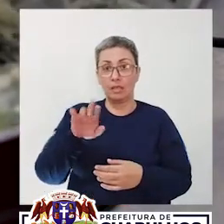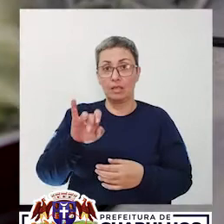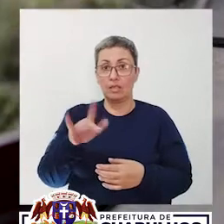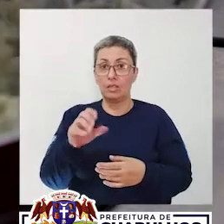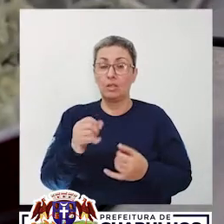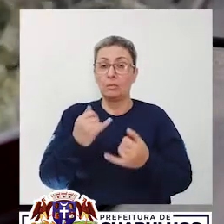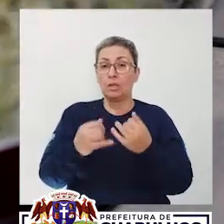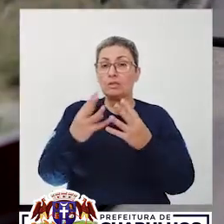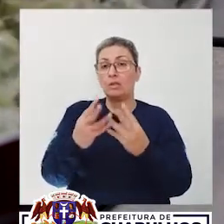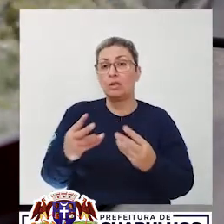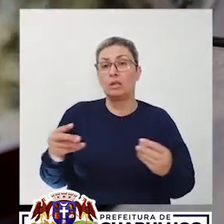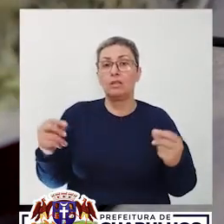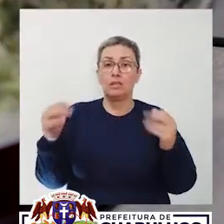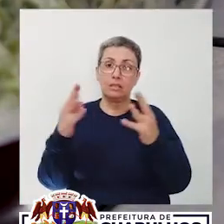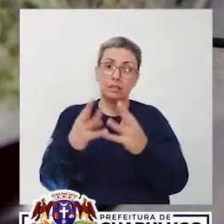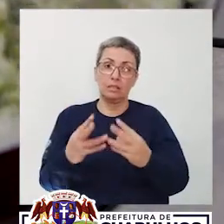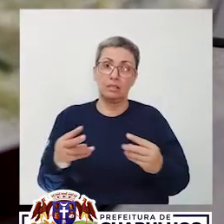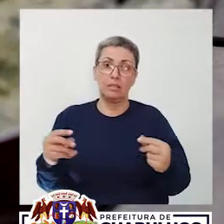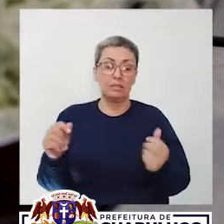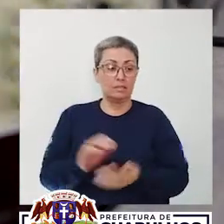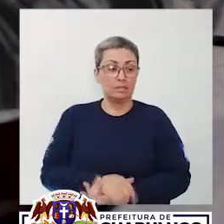O recheio tem que ficar assim, bem cremoso.